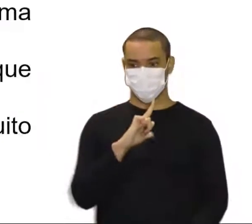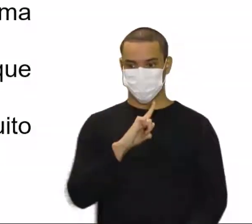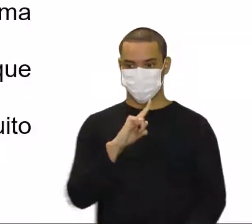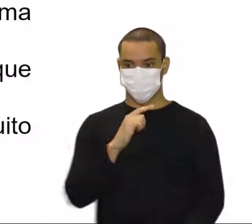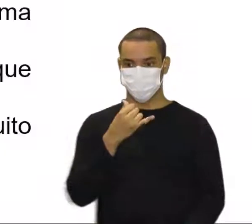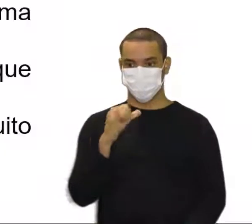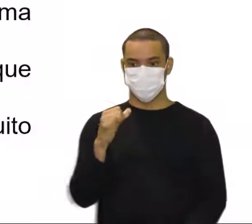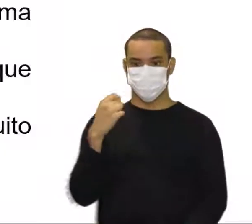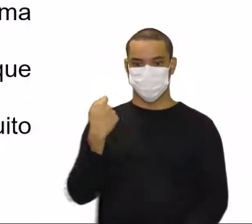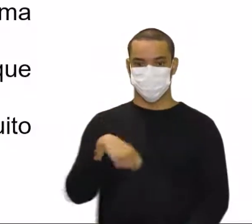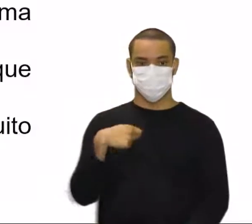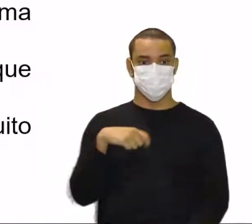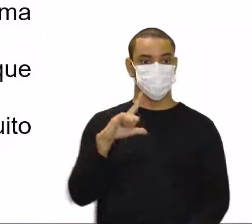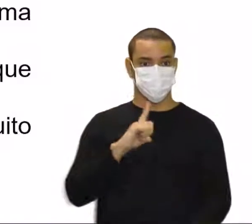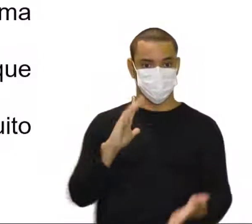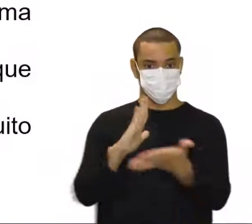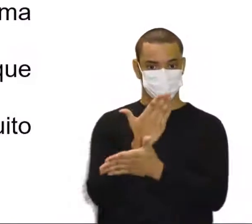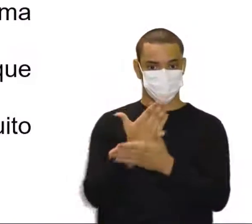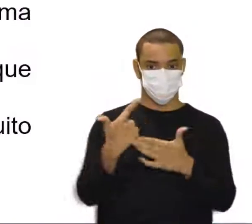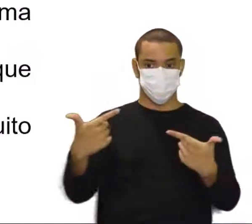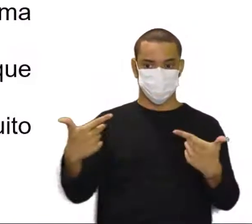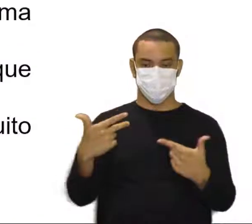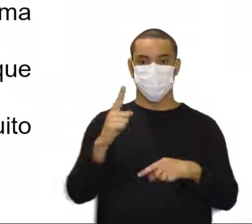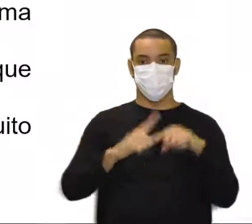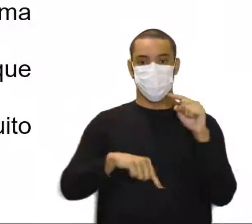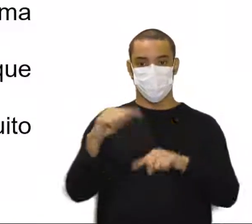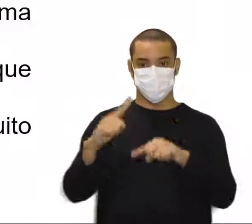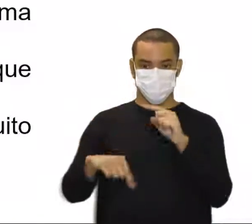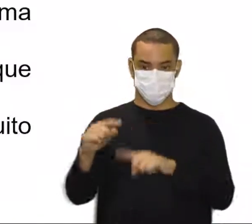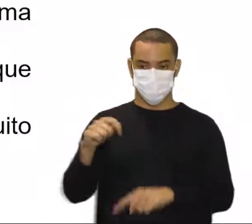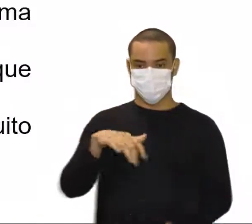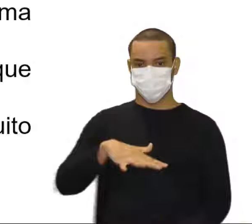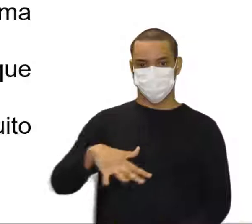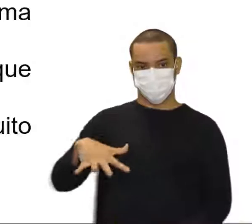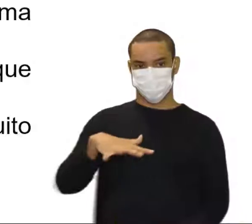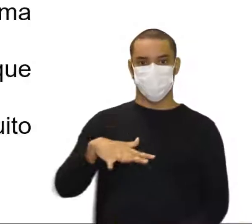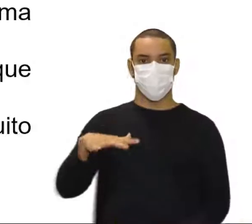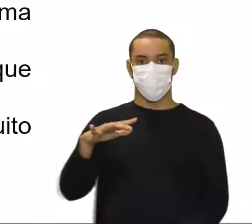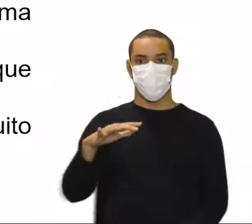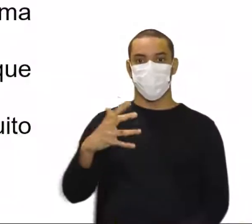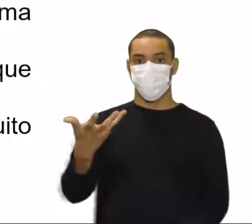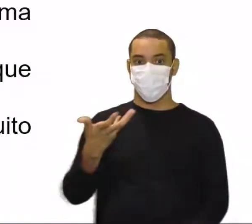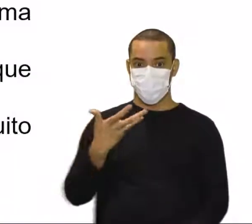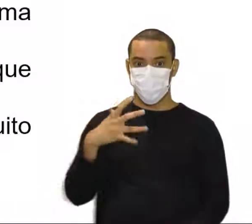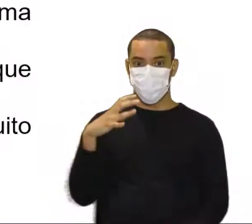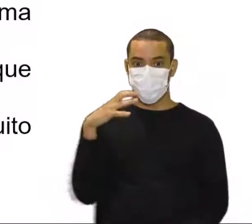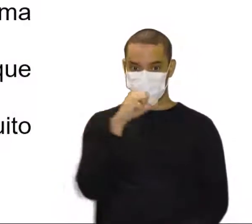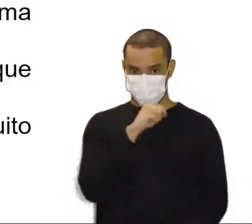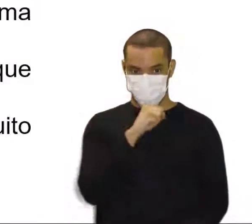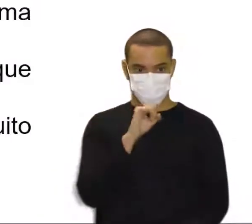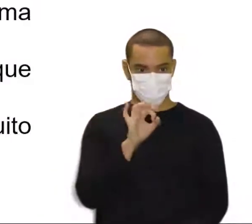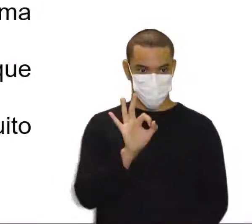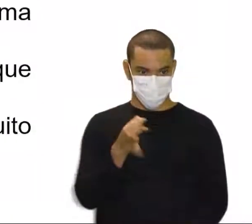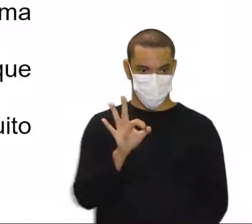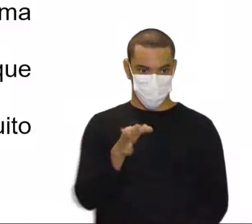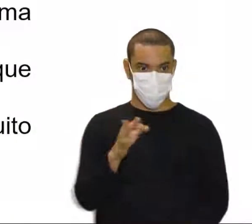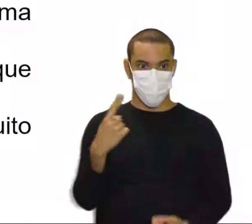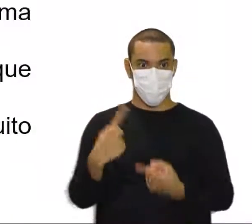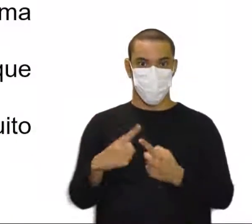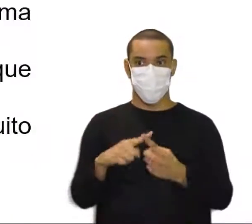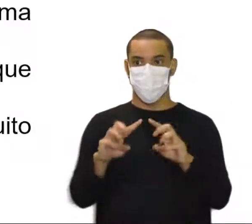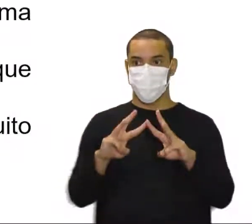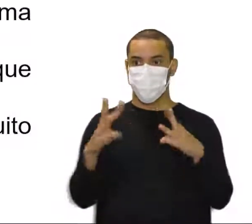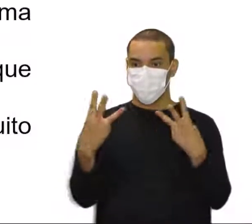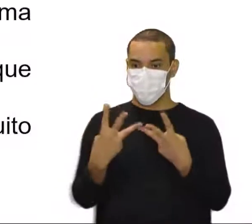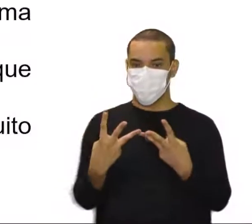gravitacionais a gente tem algumas condições. Objetos com campos gravitacionais muito intensos, né, que seriam objetos bem